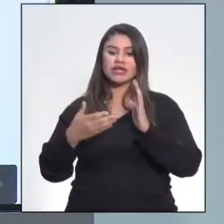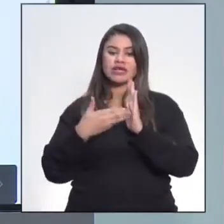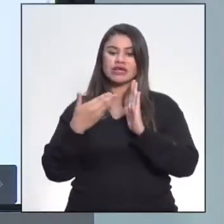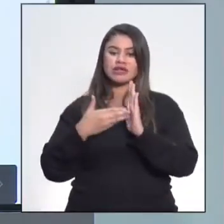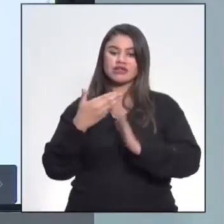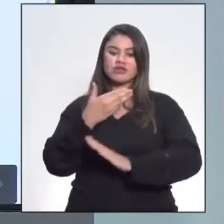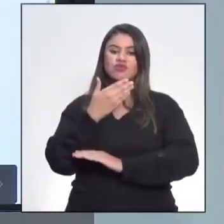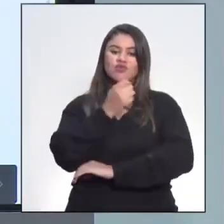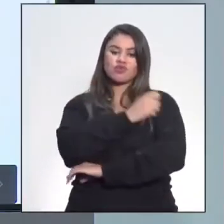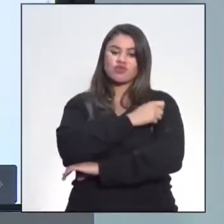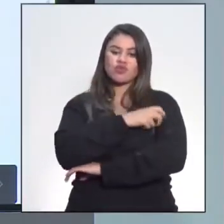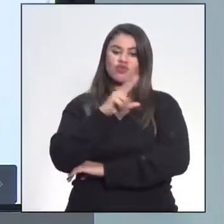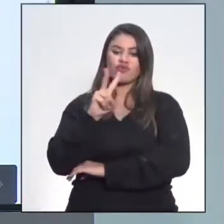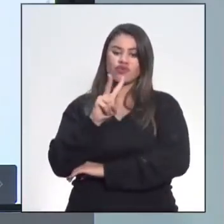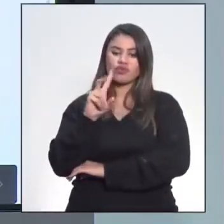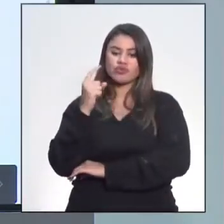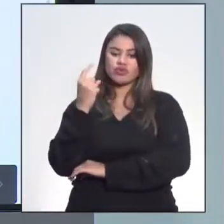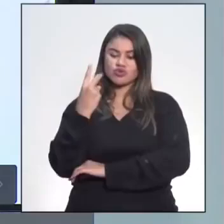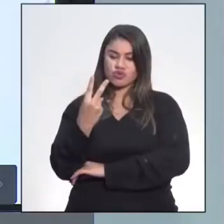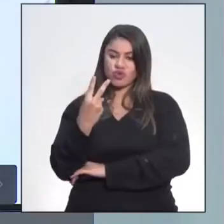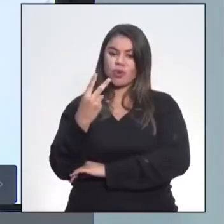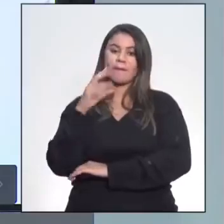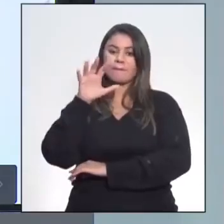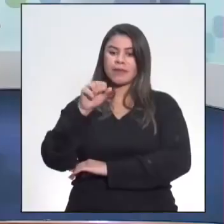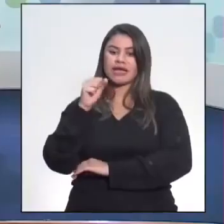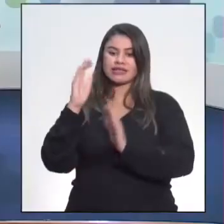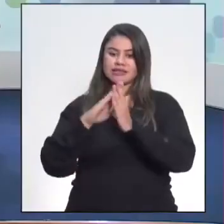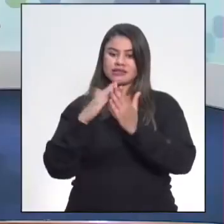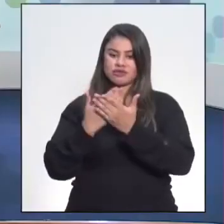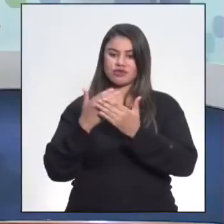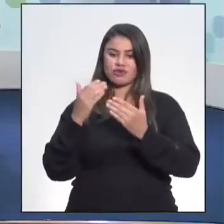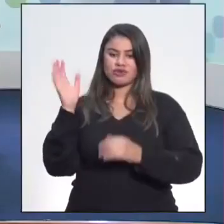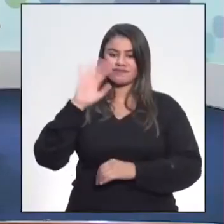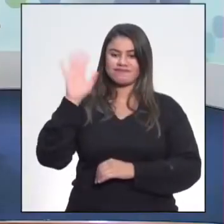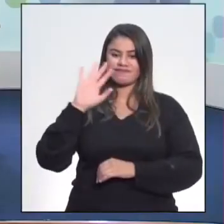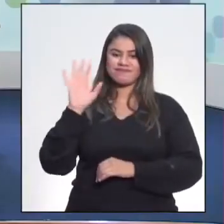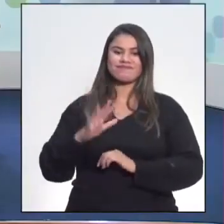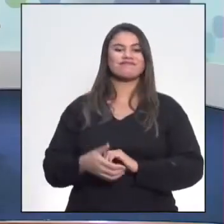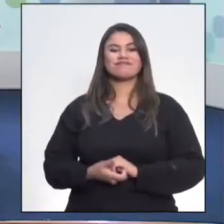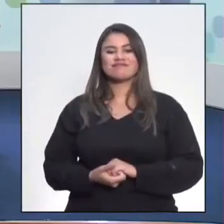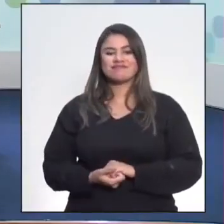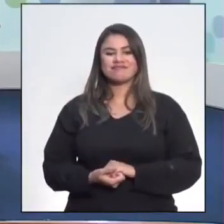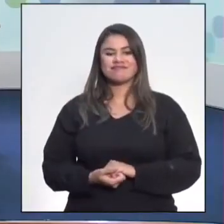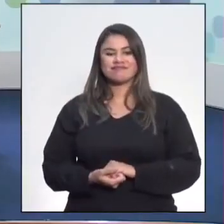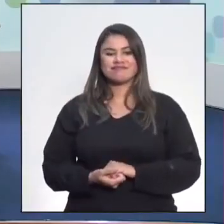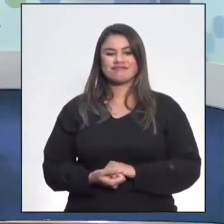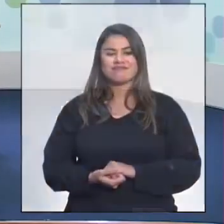volume 2. Então, se você não pegou na escola ainda, por favor, vá buscar, tá bom? Tchau, gente. Até...